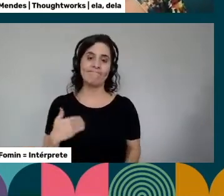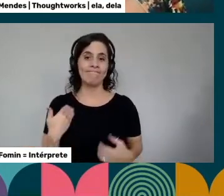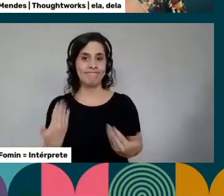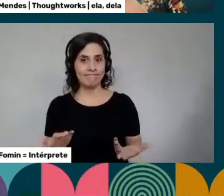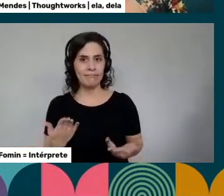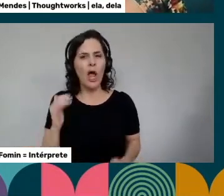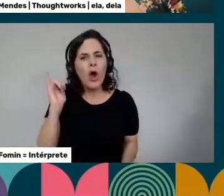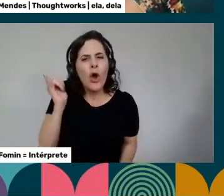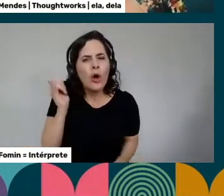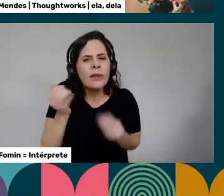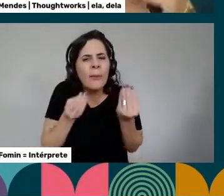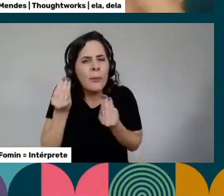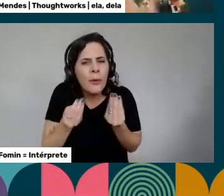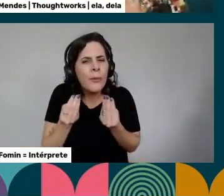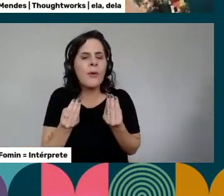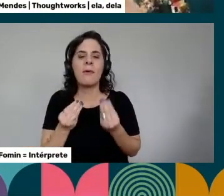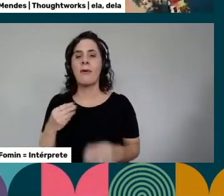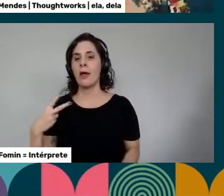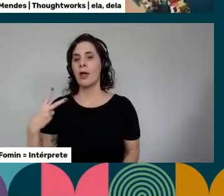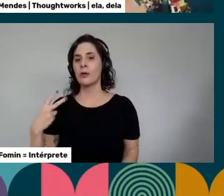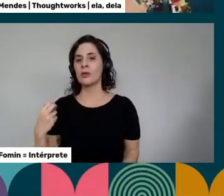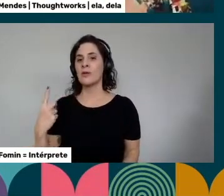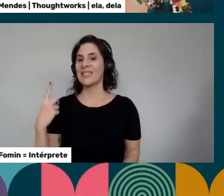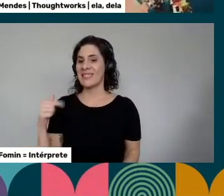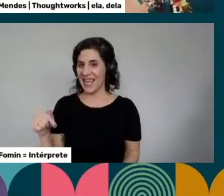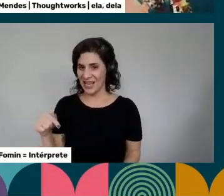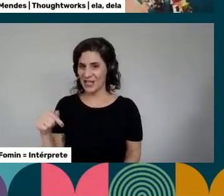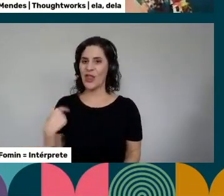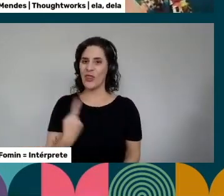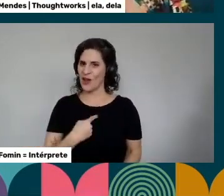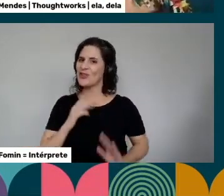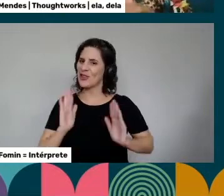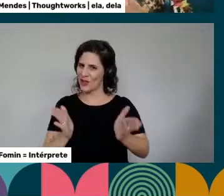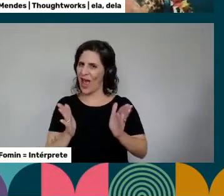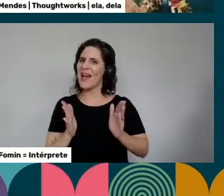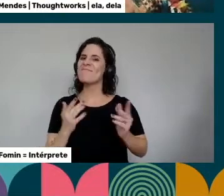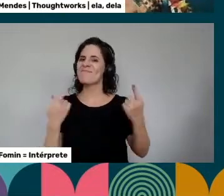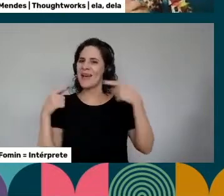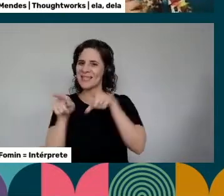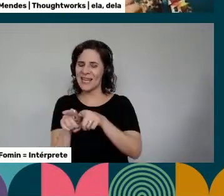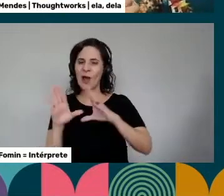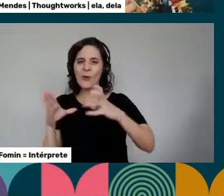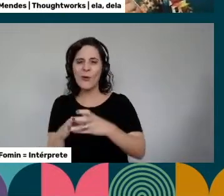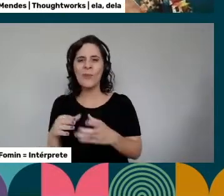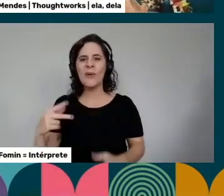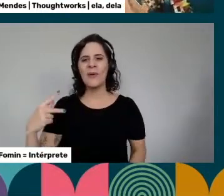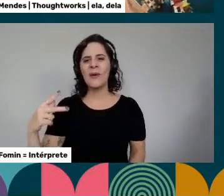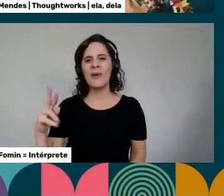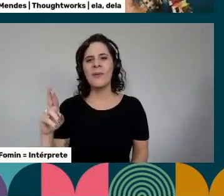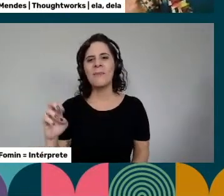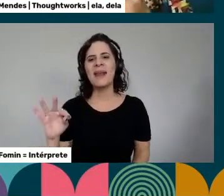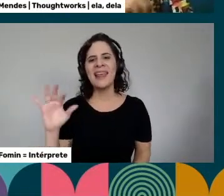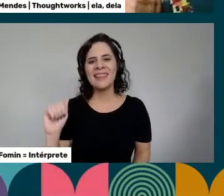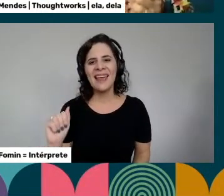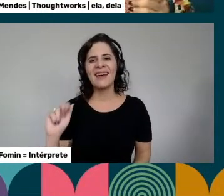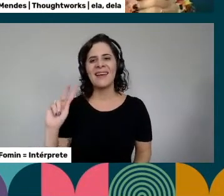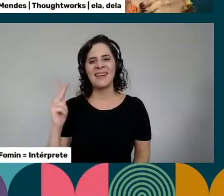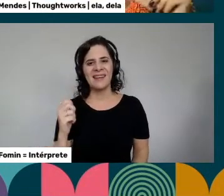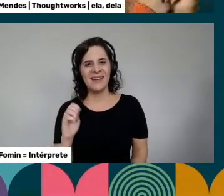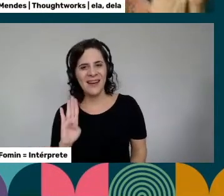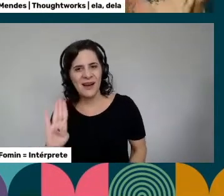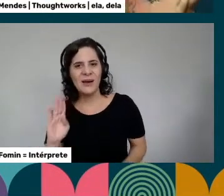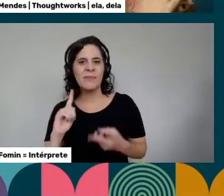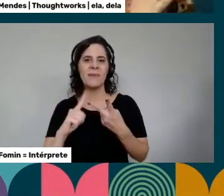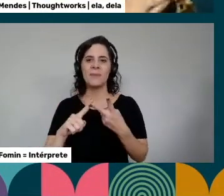em 2017, a gente, com uma outra parceria, ali com a turma do Preta Hub, Sil Bahia, a gente fez uma pesquisa